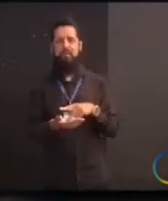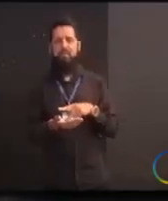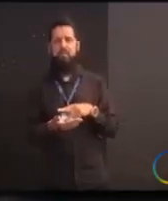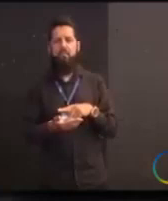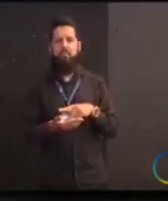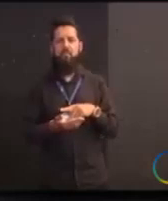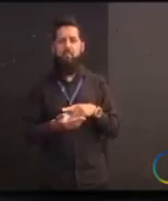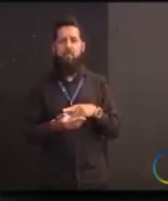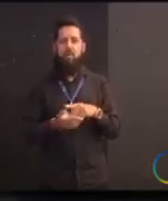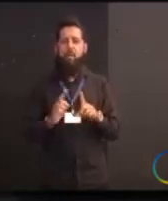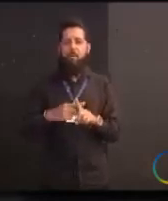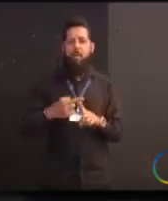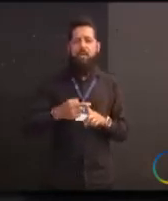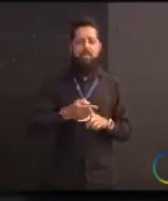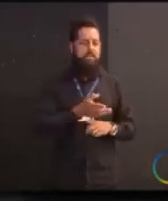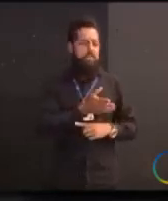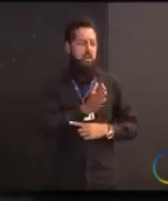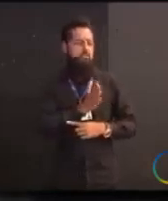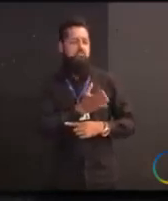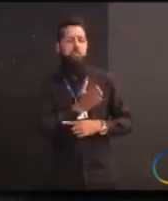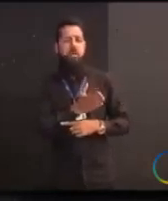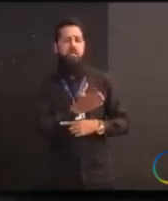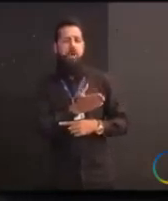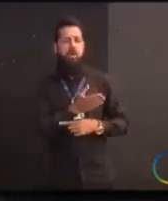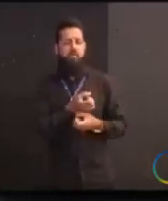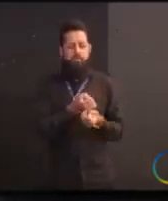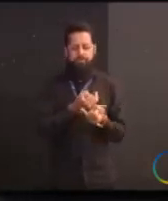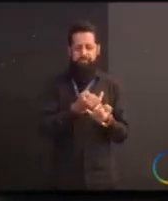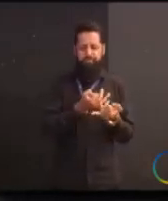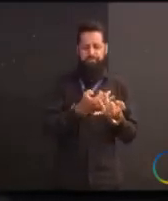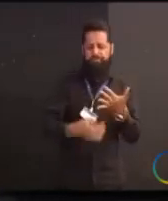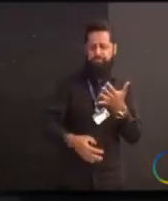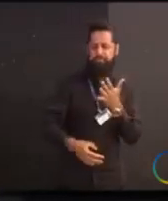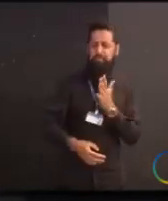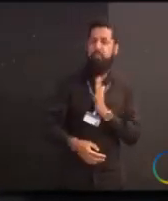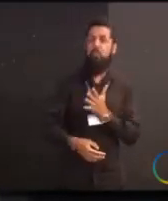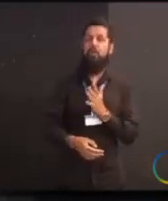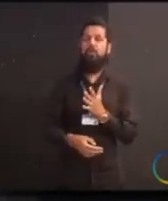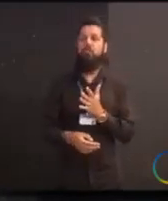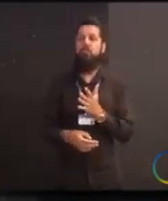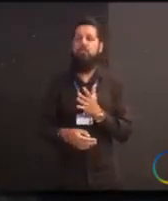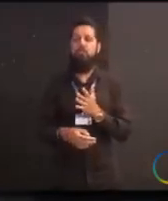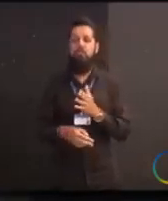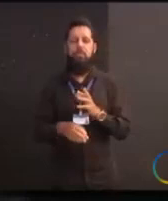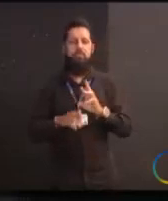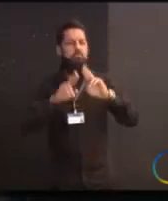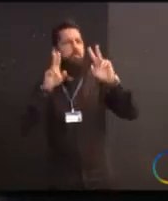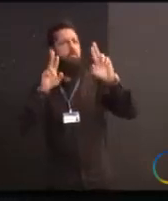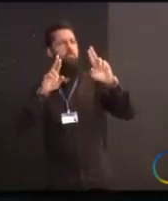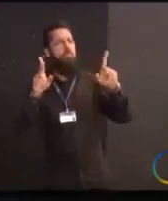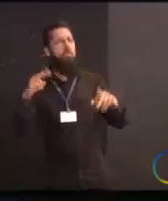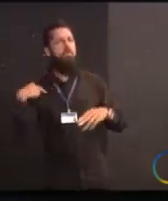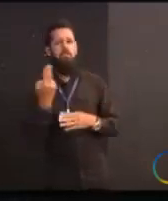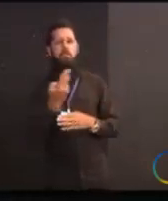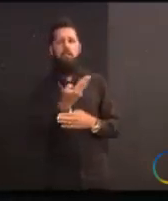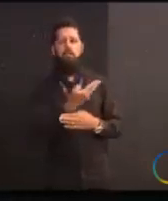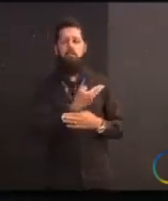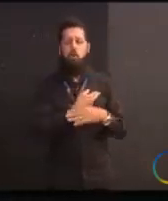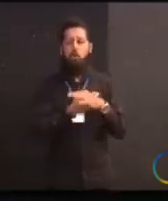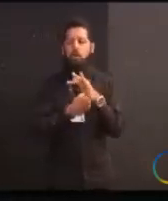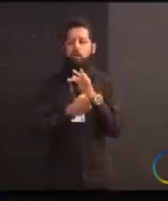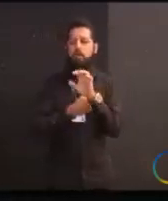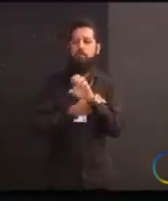plural, seja corações, de todas as crenças, de todas as cores, de todas as fés, de todos os